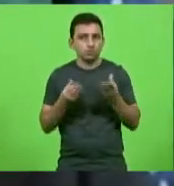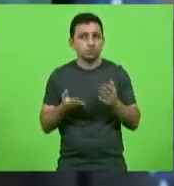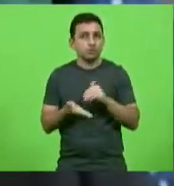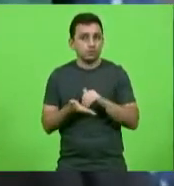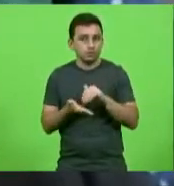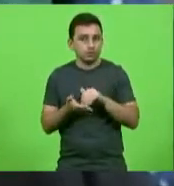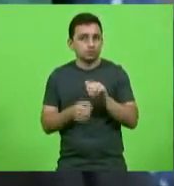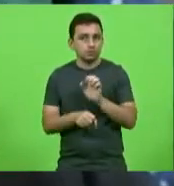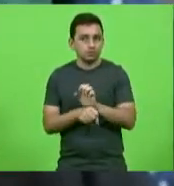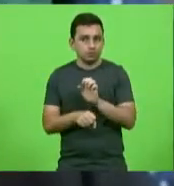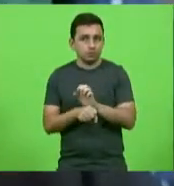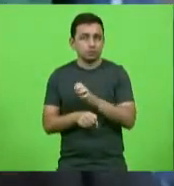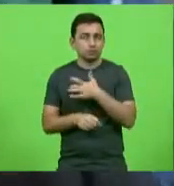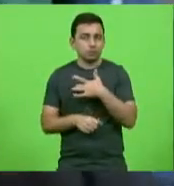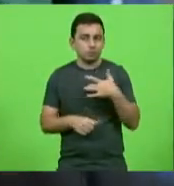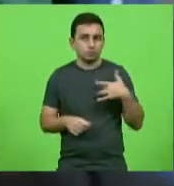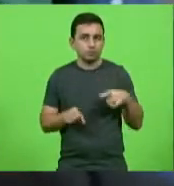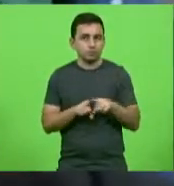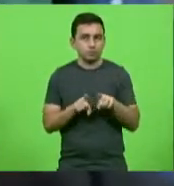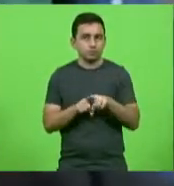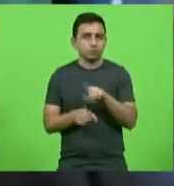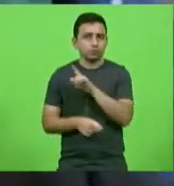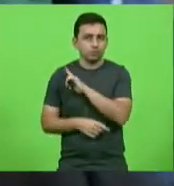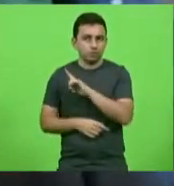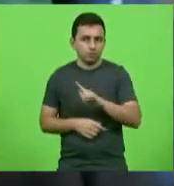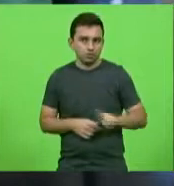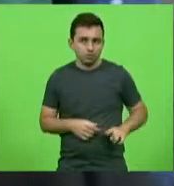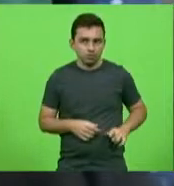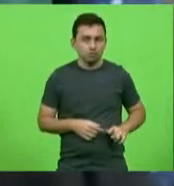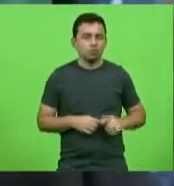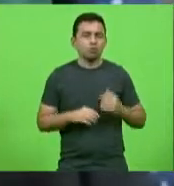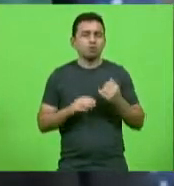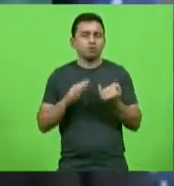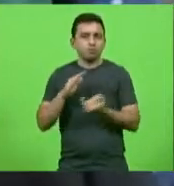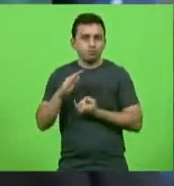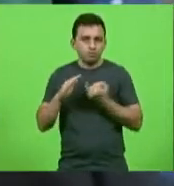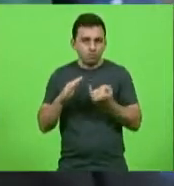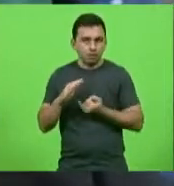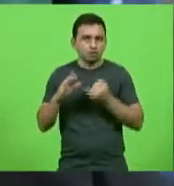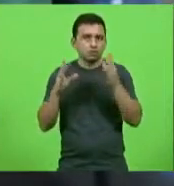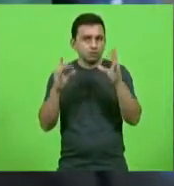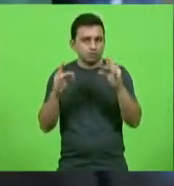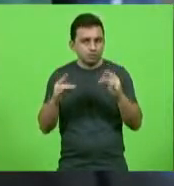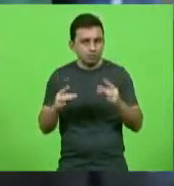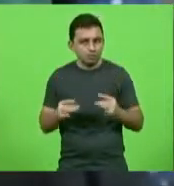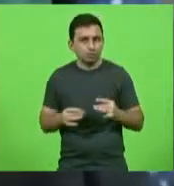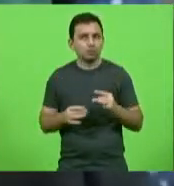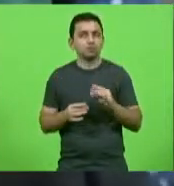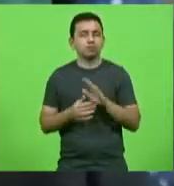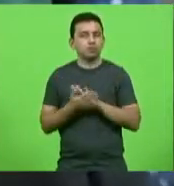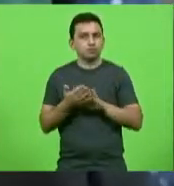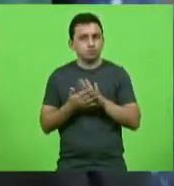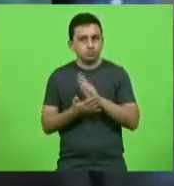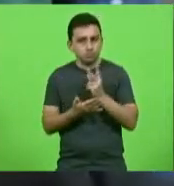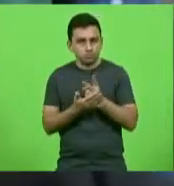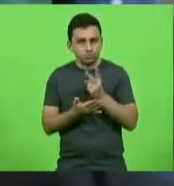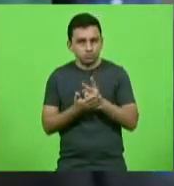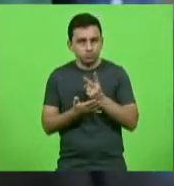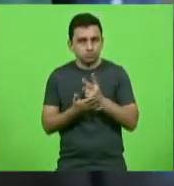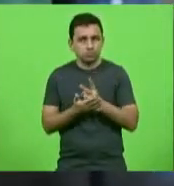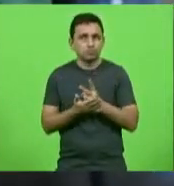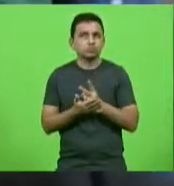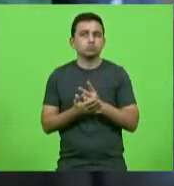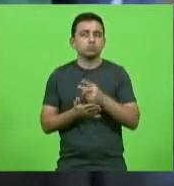Saúde e ao senhor governador do Estado, mesmo que de maneira informal e sem detalhamento constante da posterior manifestação da